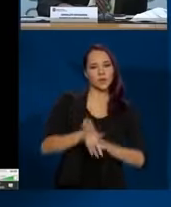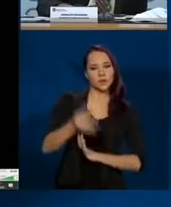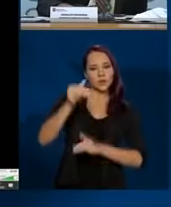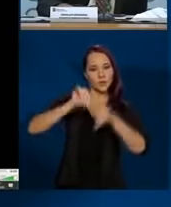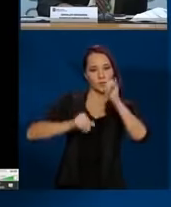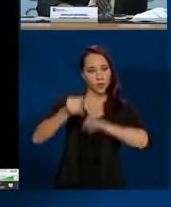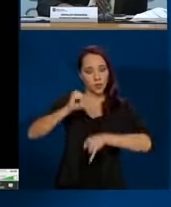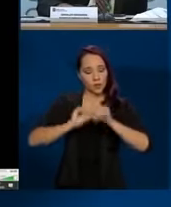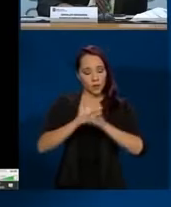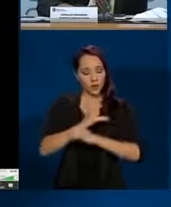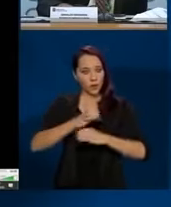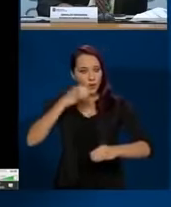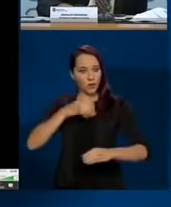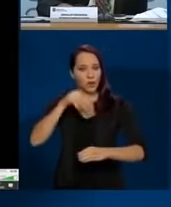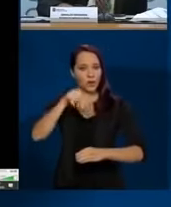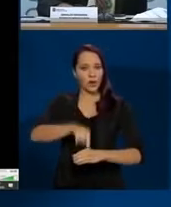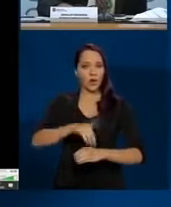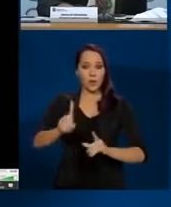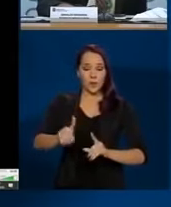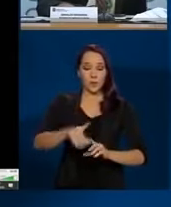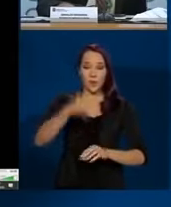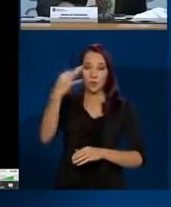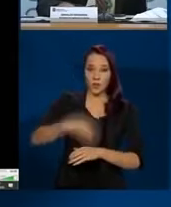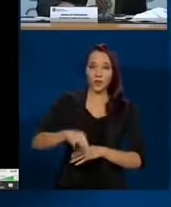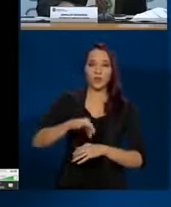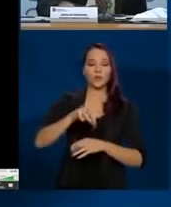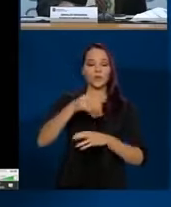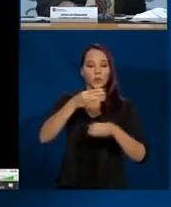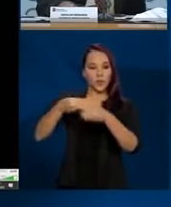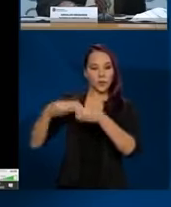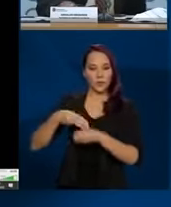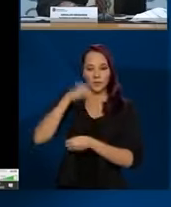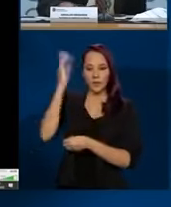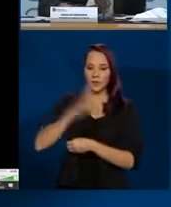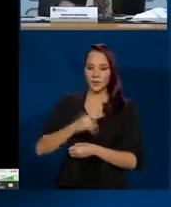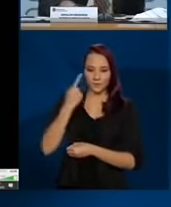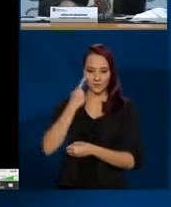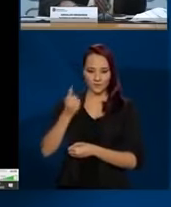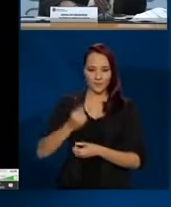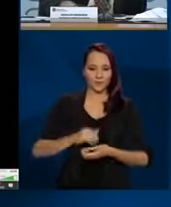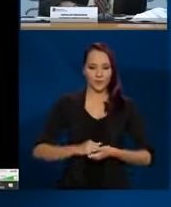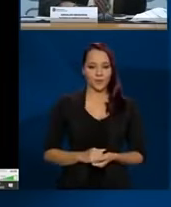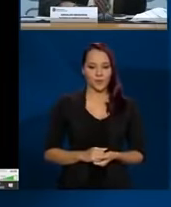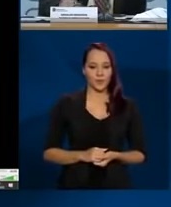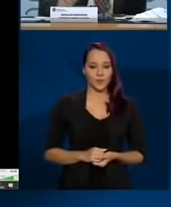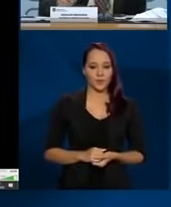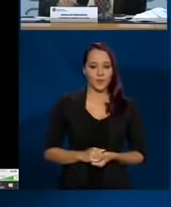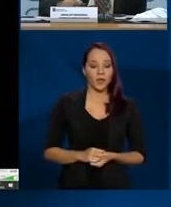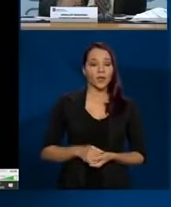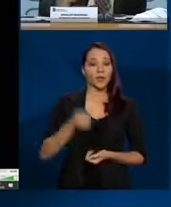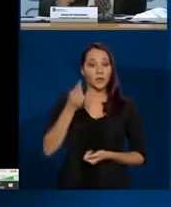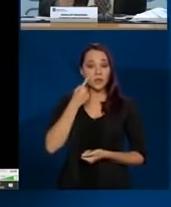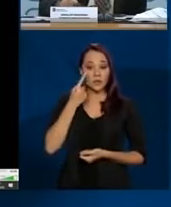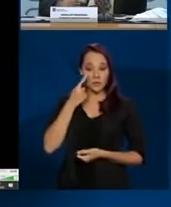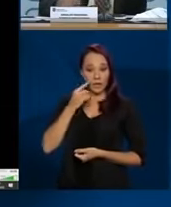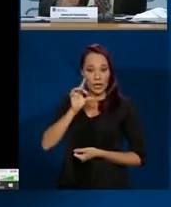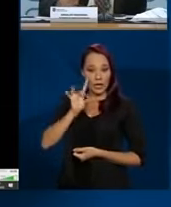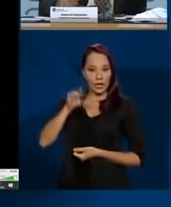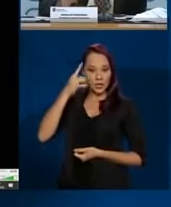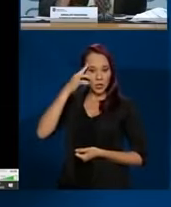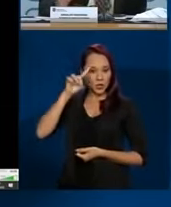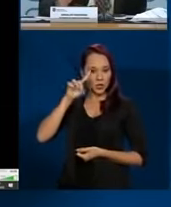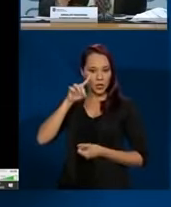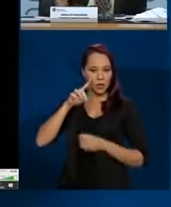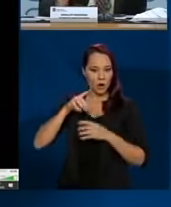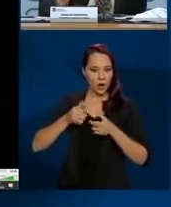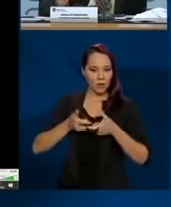laboratoriais positivos para a Covid por municípios do Brasil. Pode soltar o vídeo. Né, você vai vendo que a cada dia